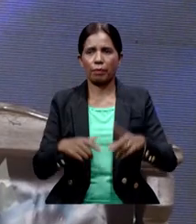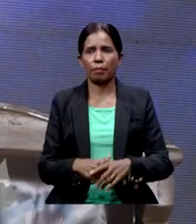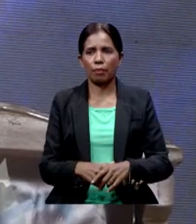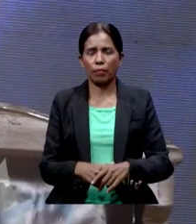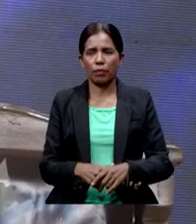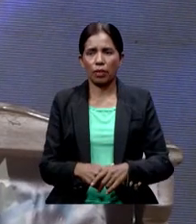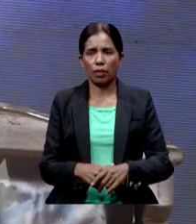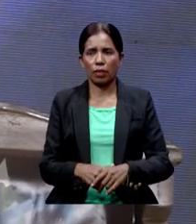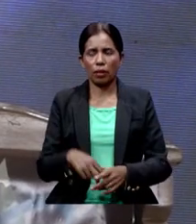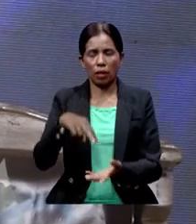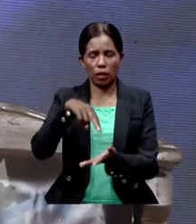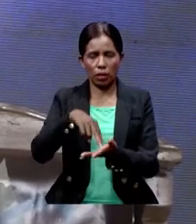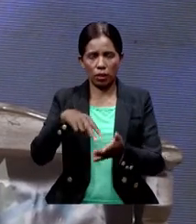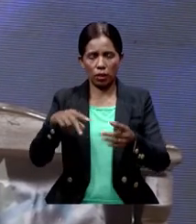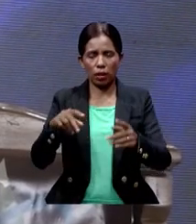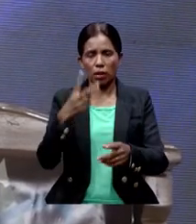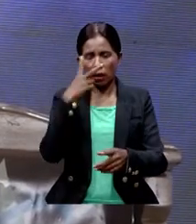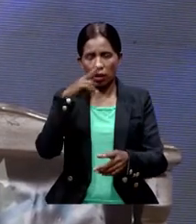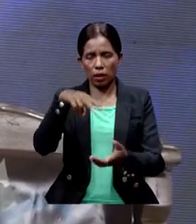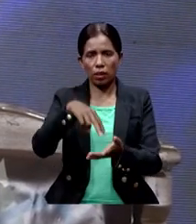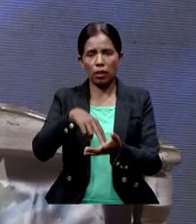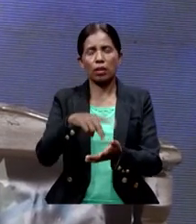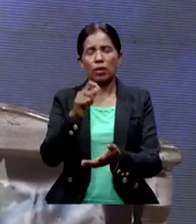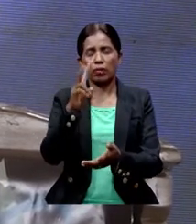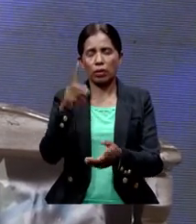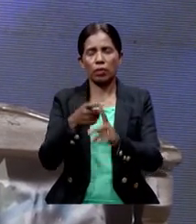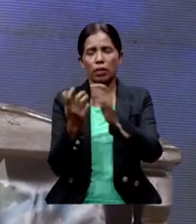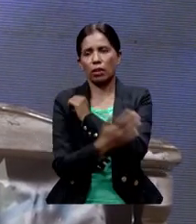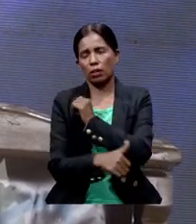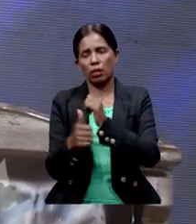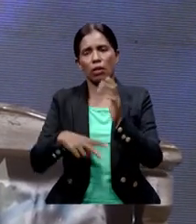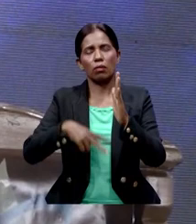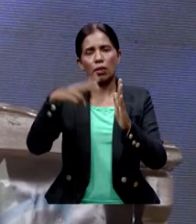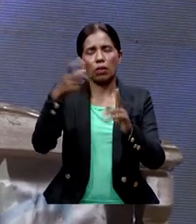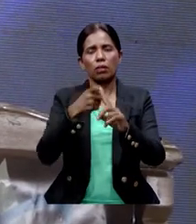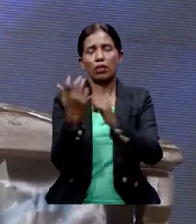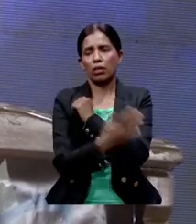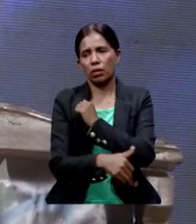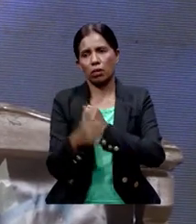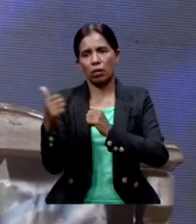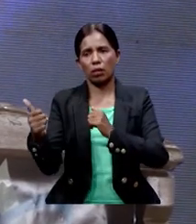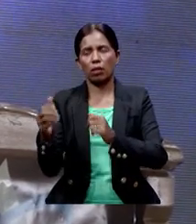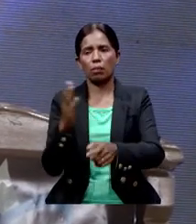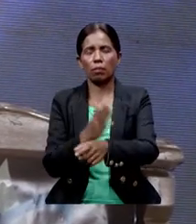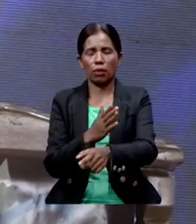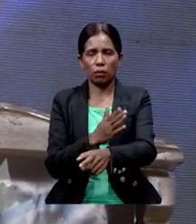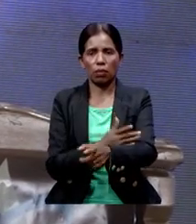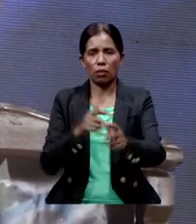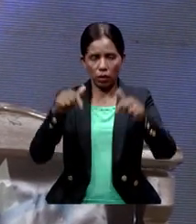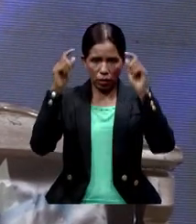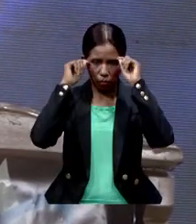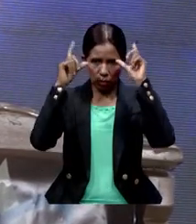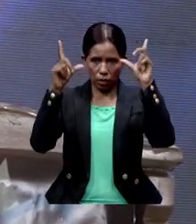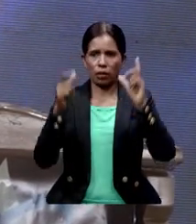Timor-Leste, a televisão Usirailur. Katak, valor si Railiur nian, mak promove iha Timor-Leste